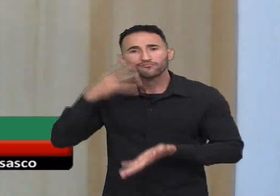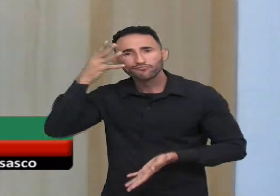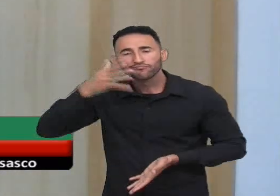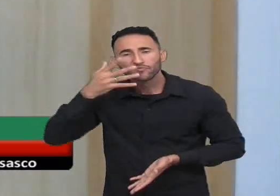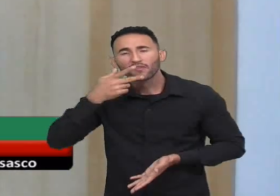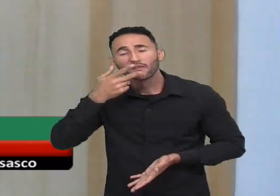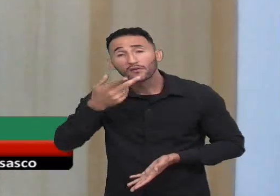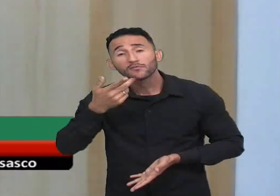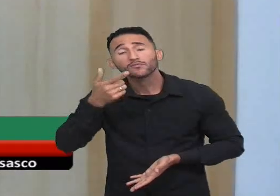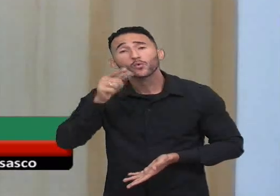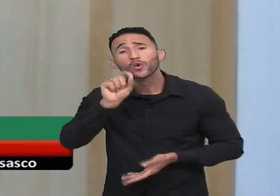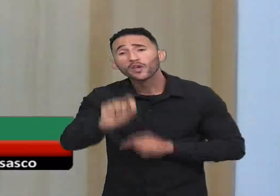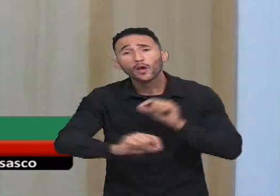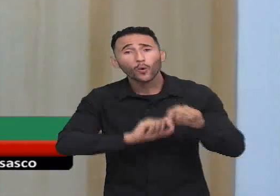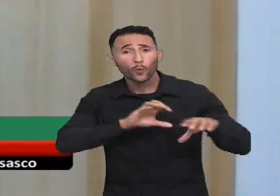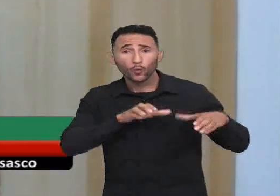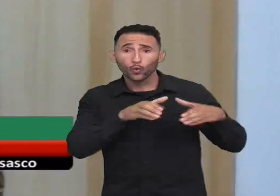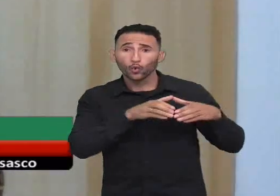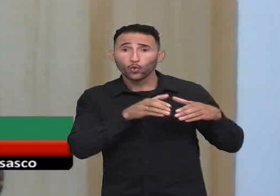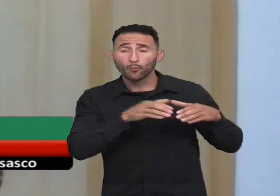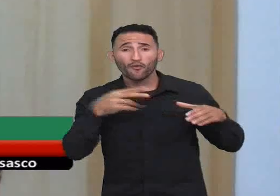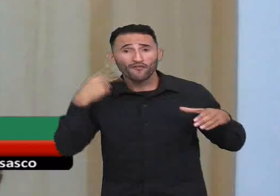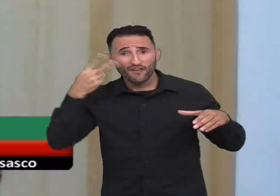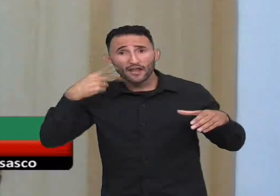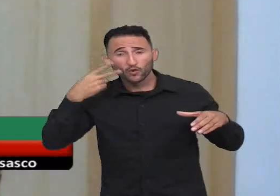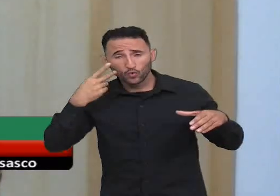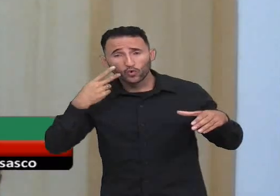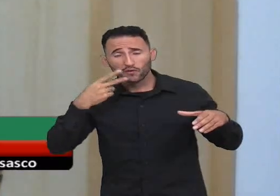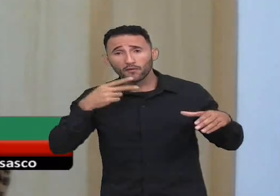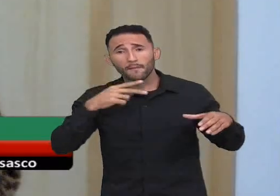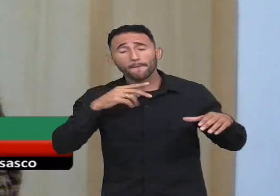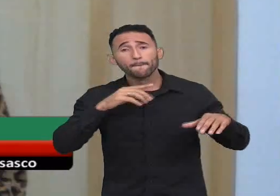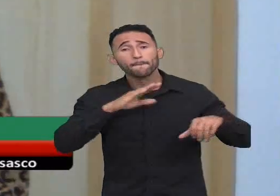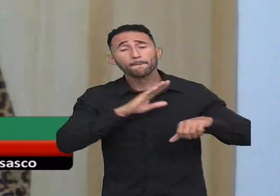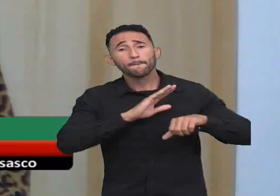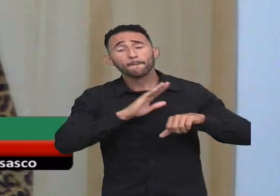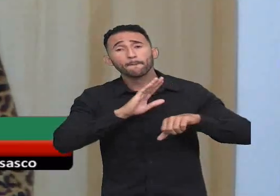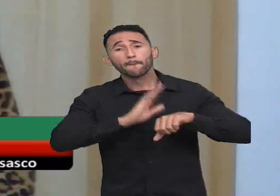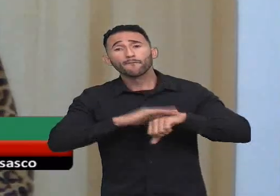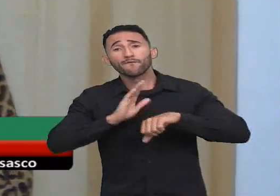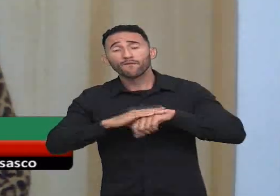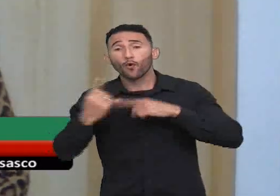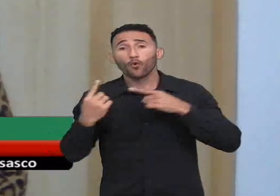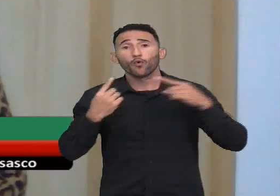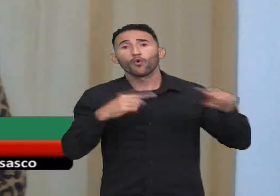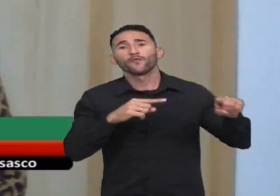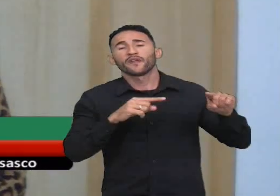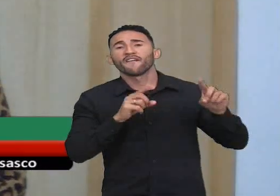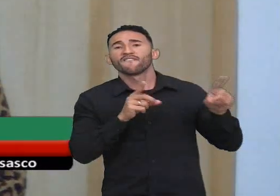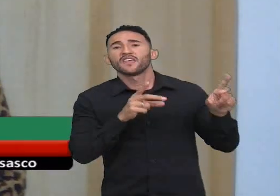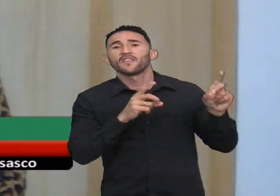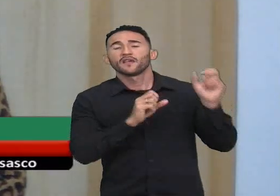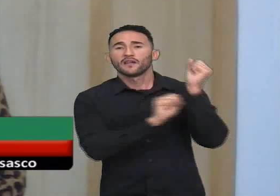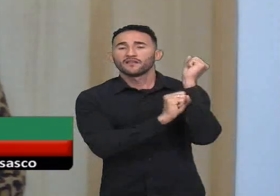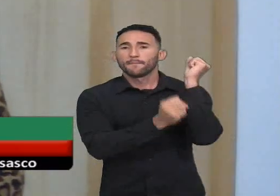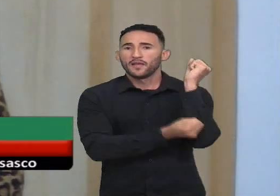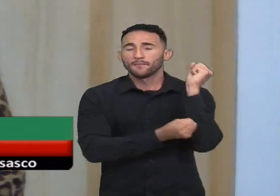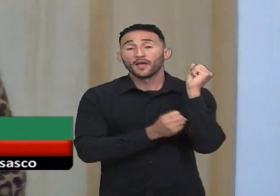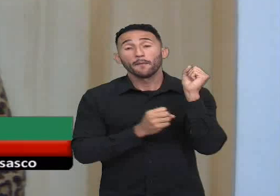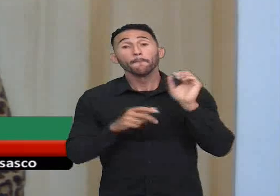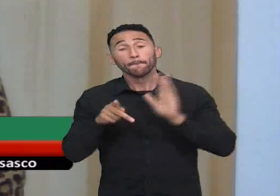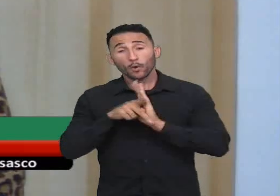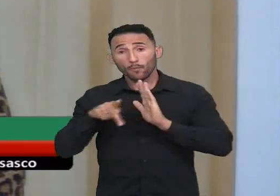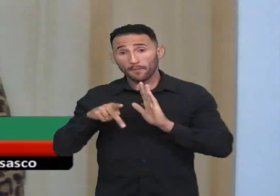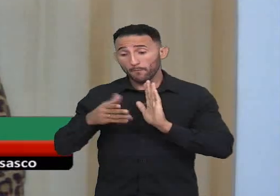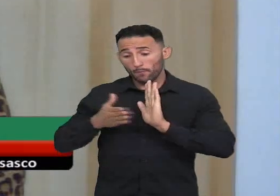para falar sobre a Frente Parlamentar contra a Privatização da Sabesp, que foi uma iniciativa do nosso mandato,